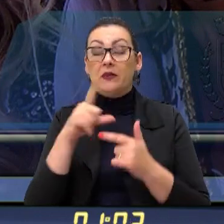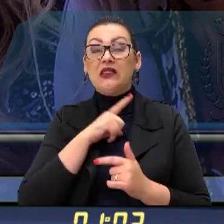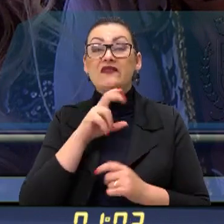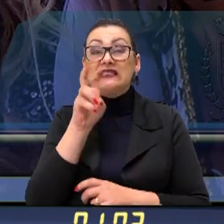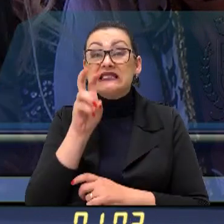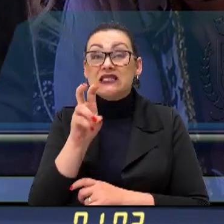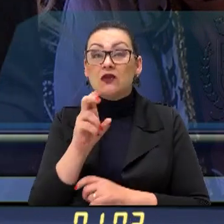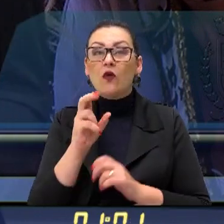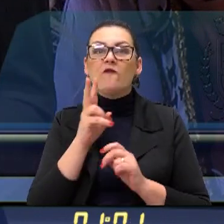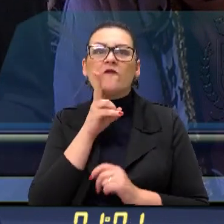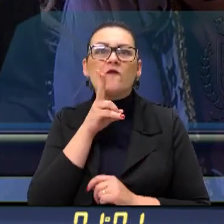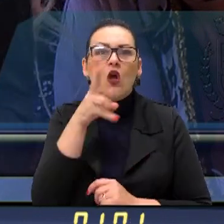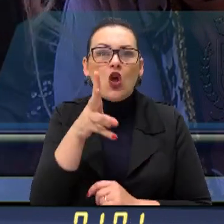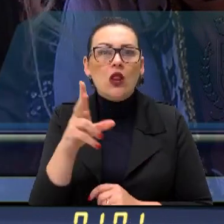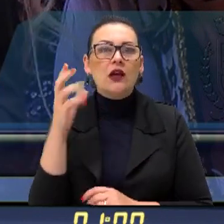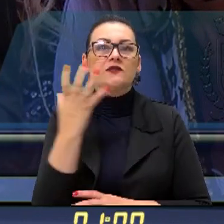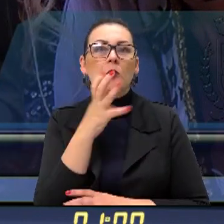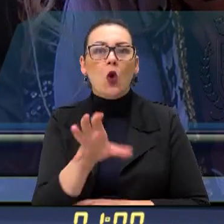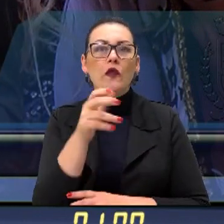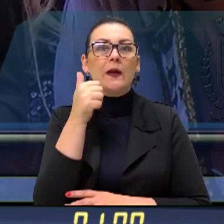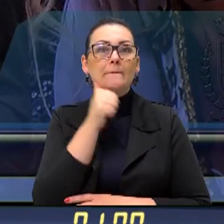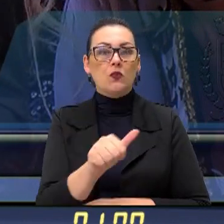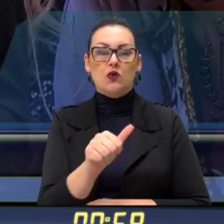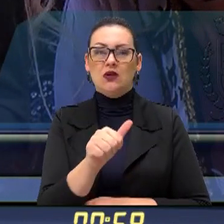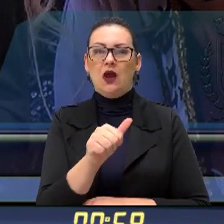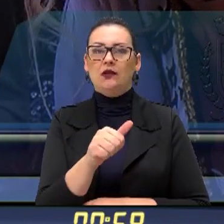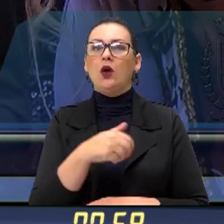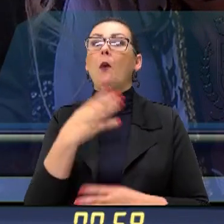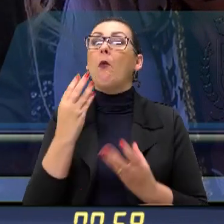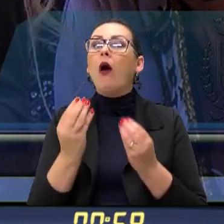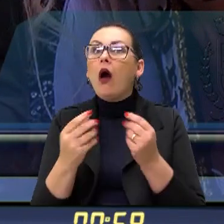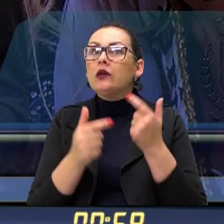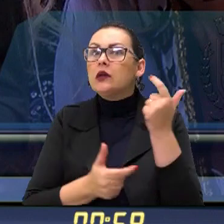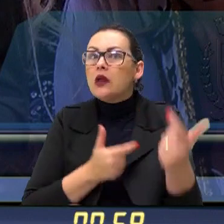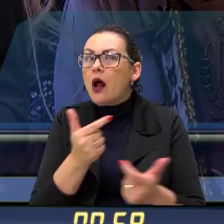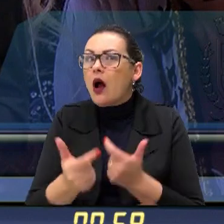Sul. Então, é muito trabalho, é muita demanda.